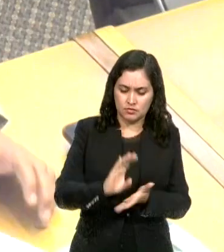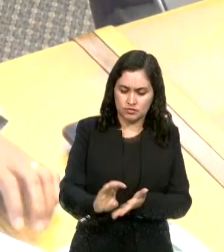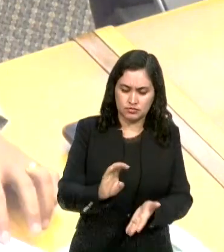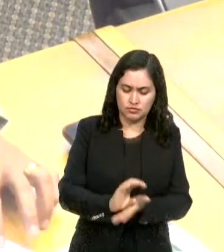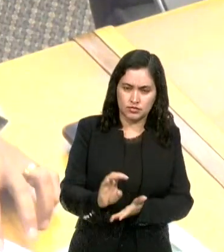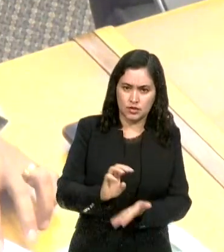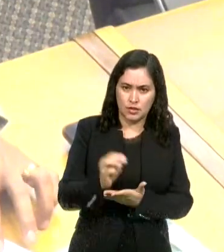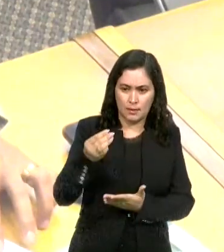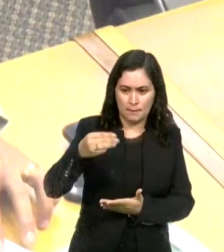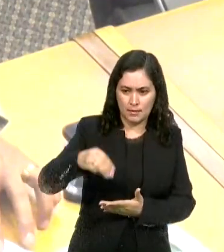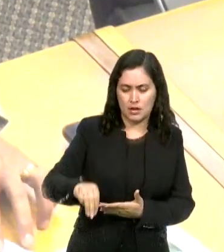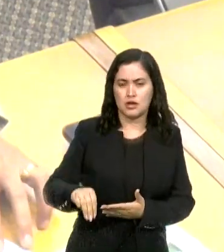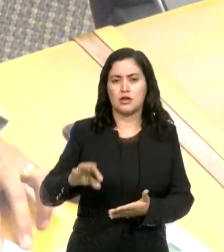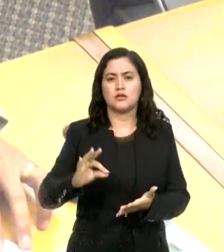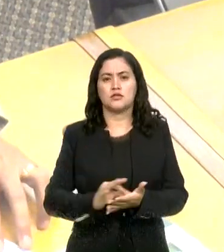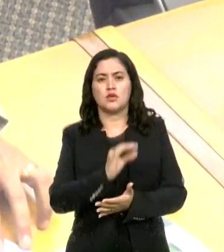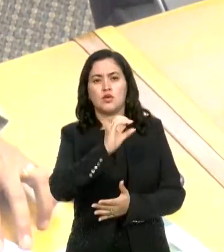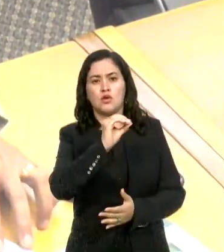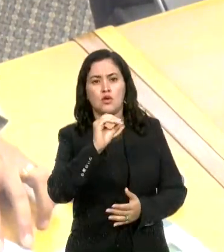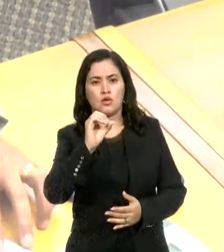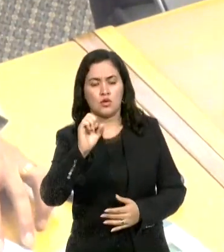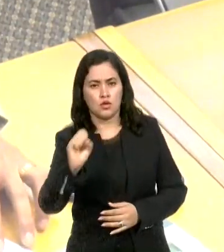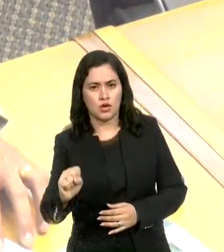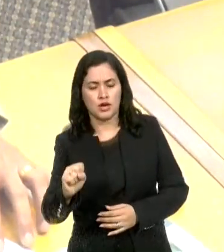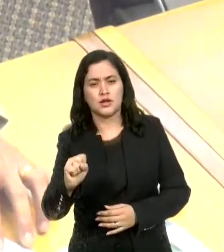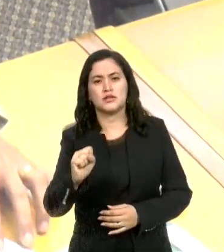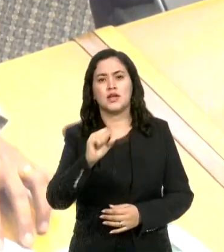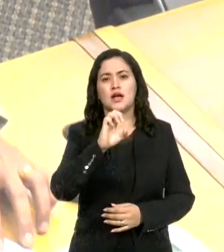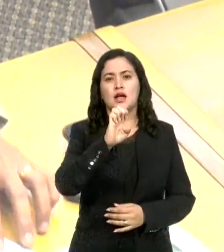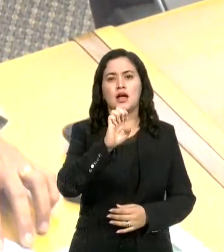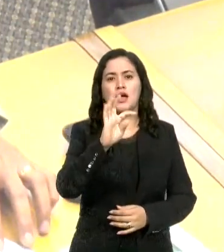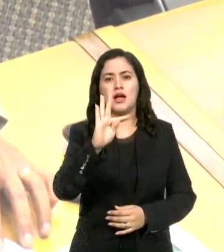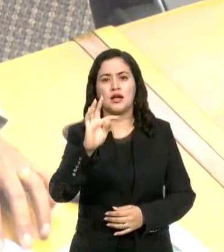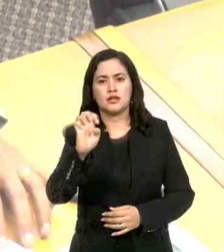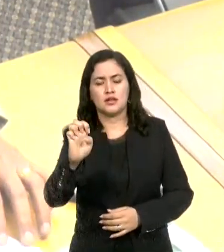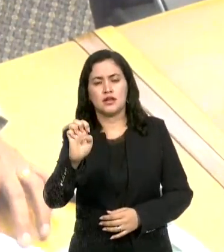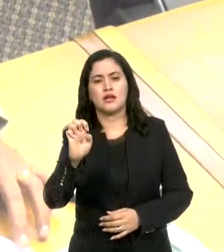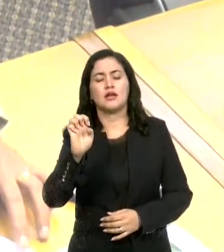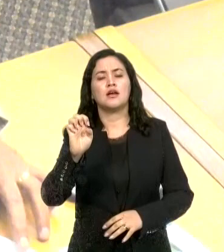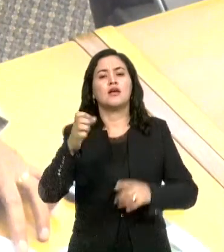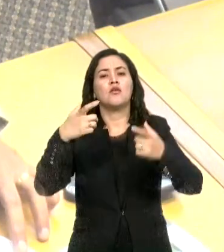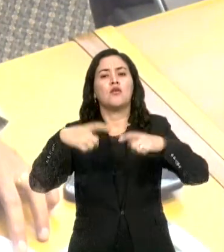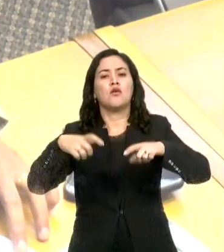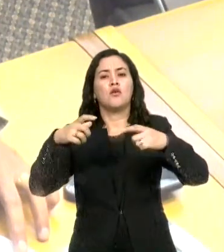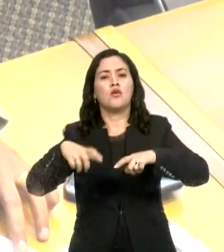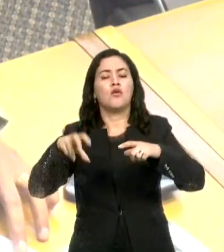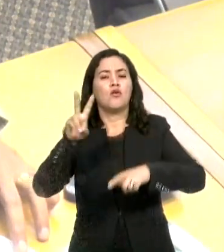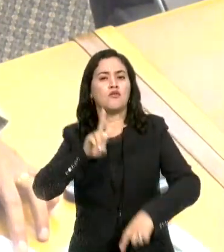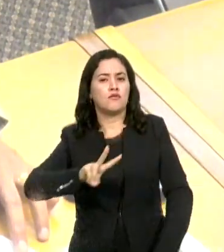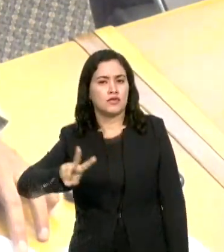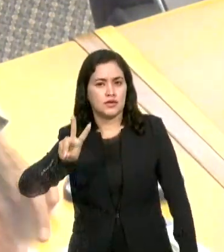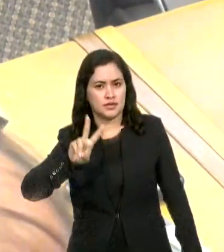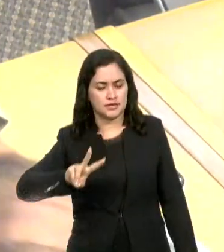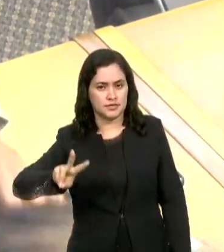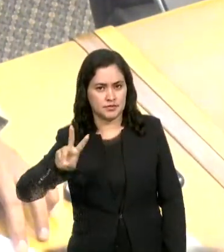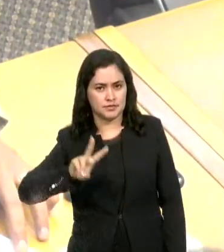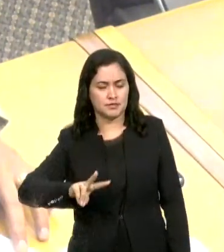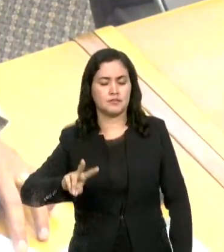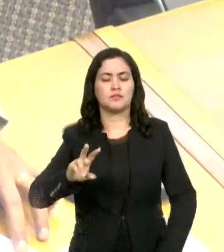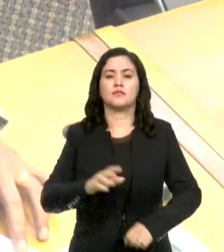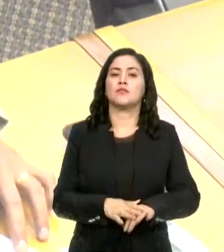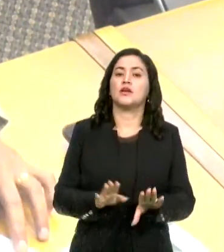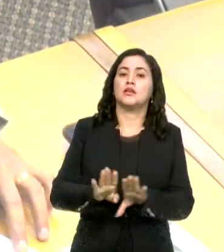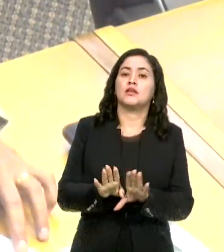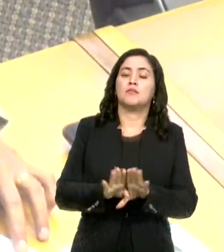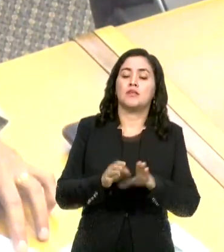da estação de tratamento de água lá do Vinhais, como a inauguração de